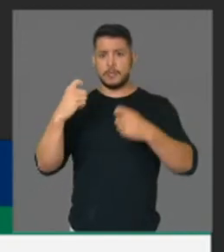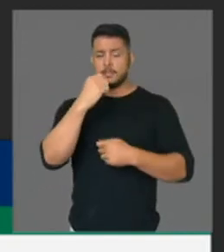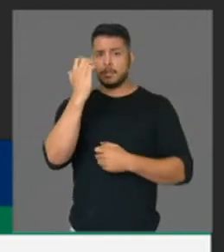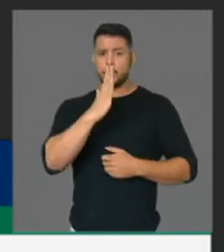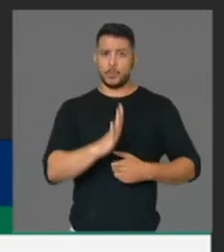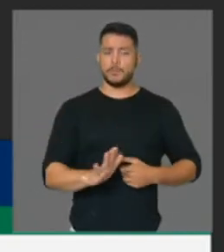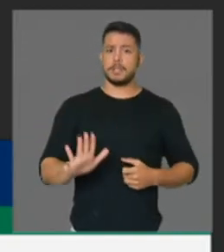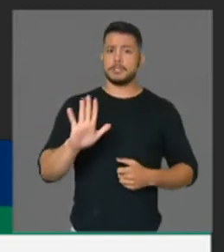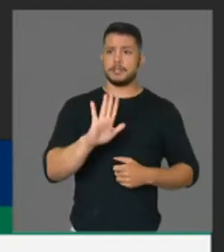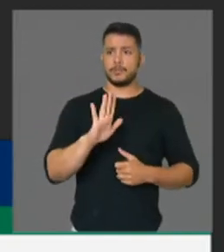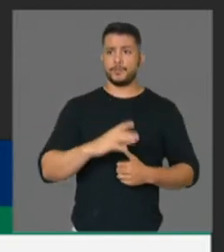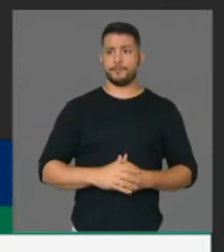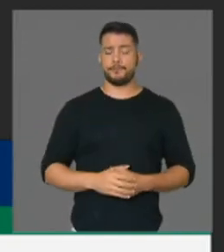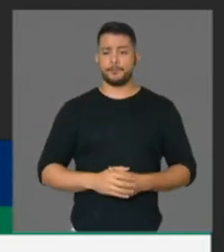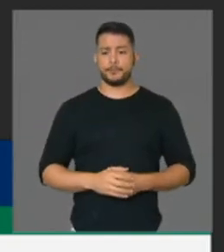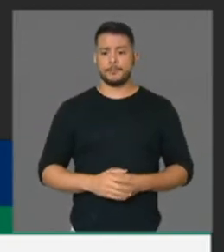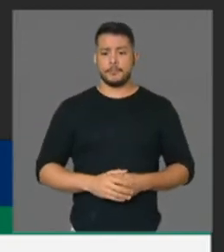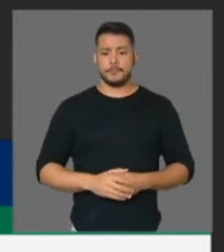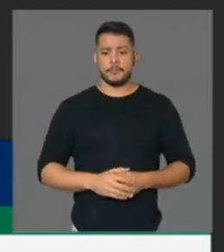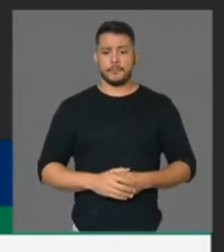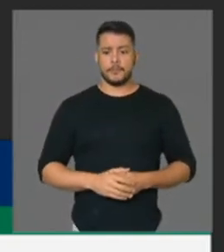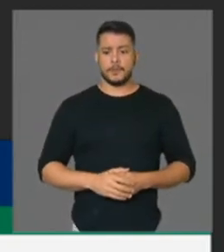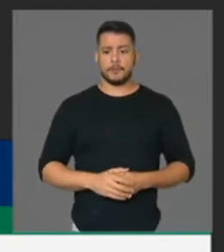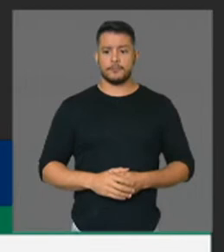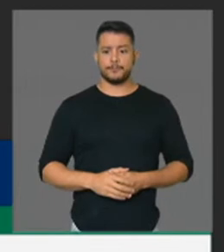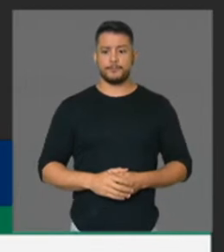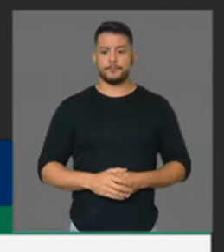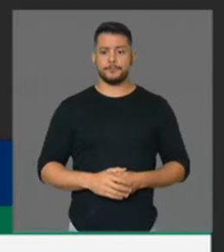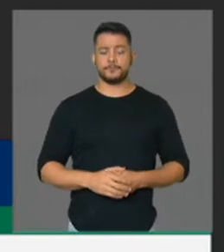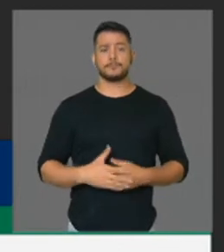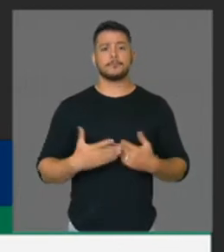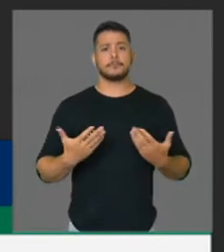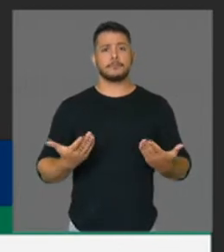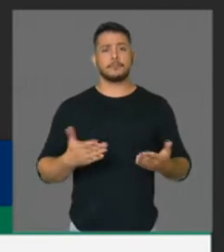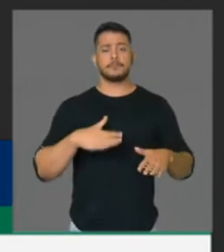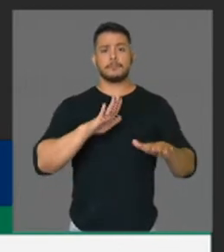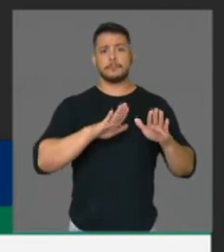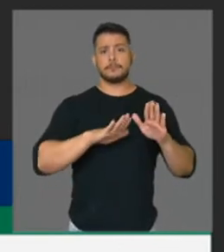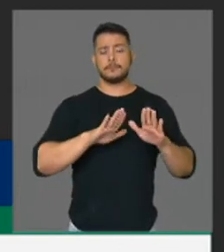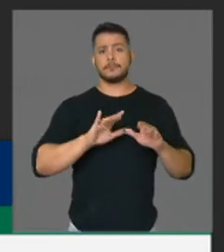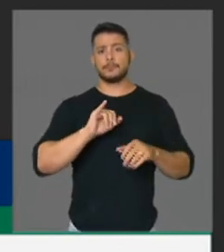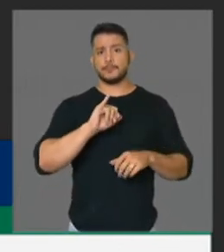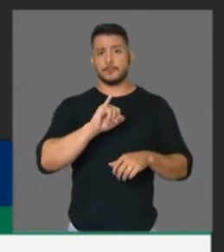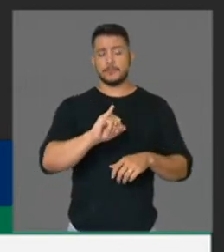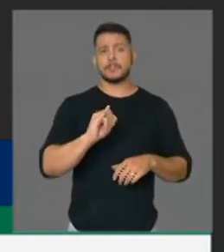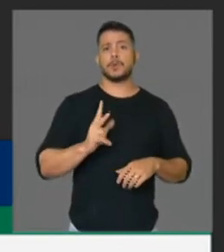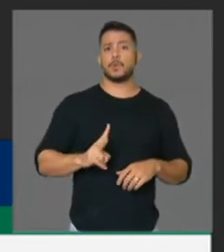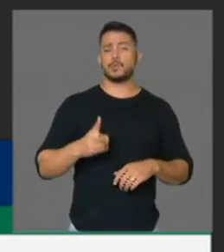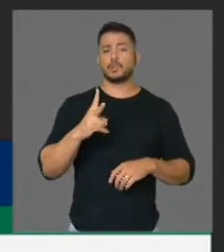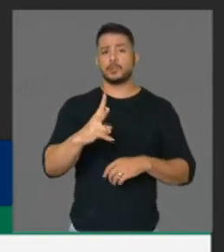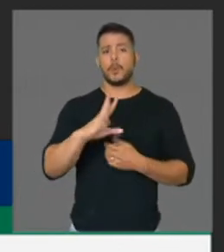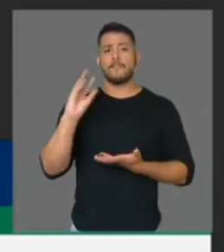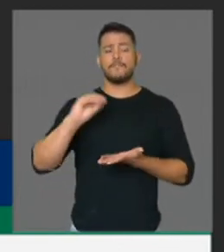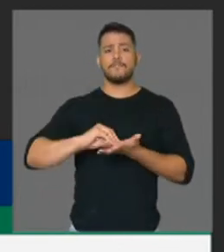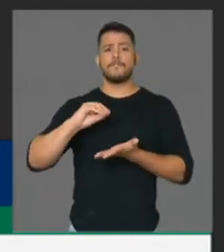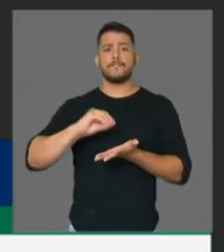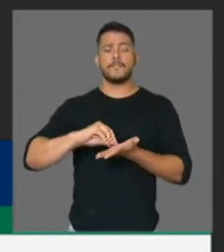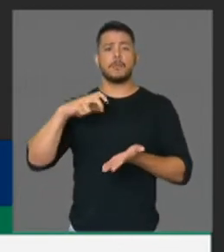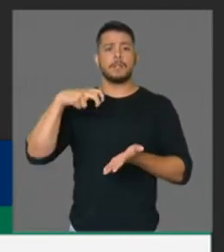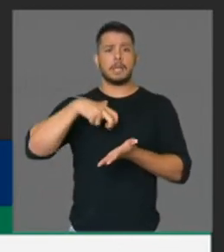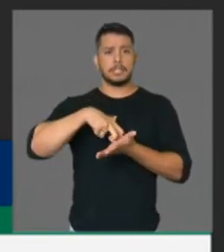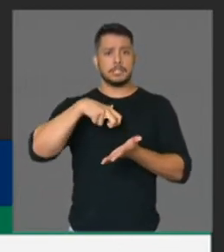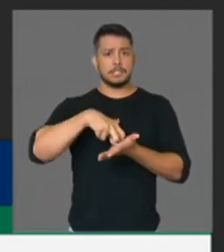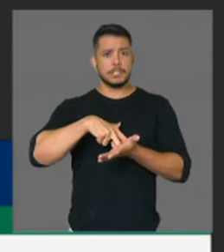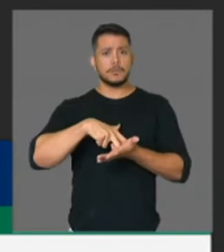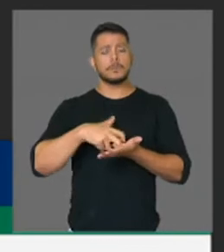impunidade, muitas vezes é por ação de juízes que não entendem que é na punição que